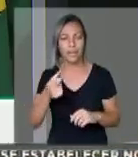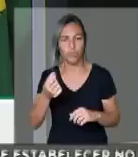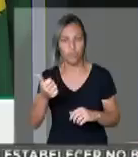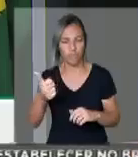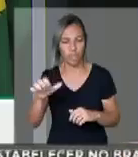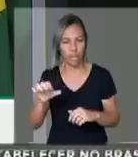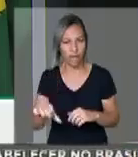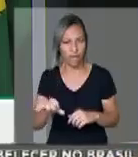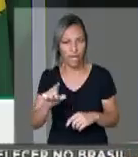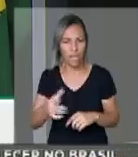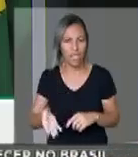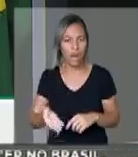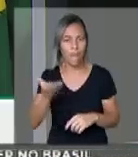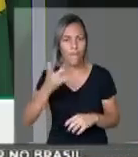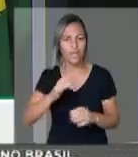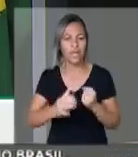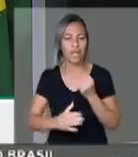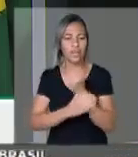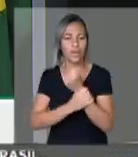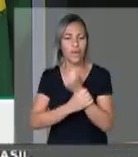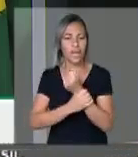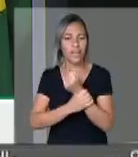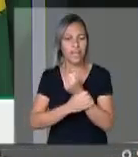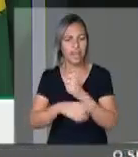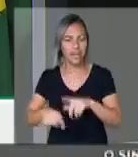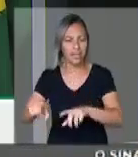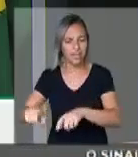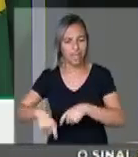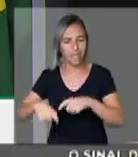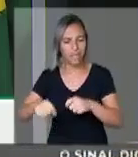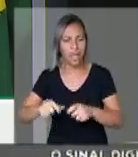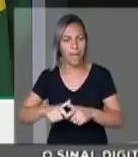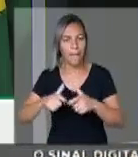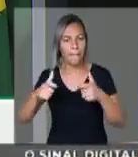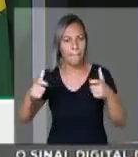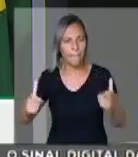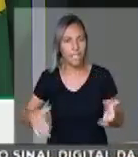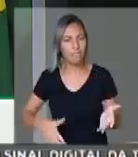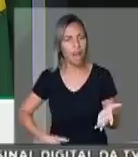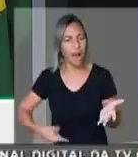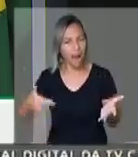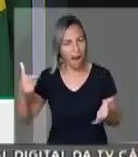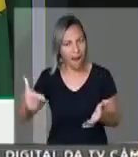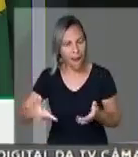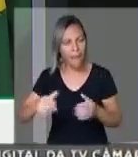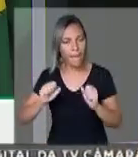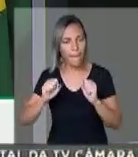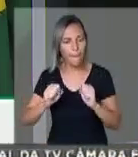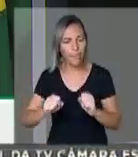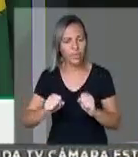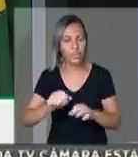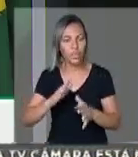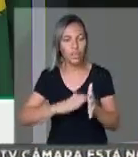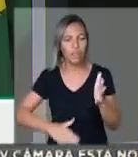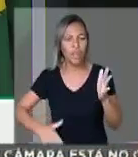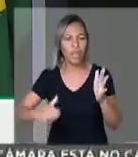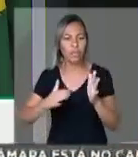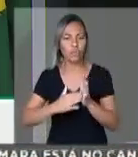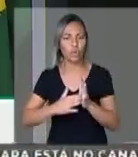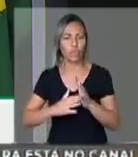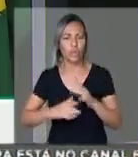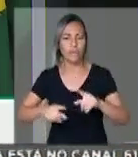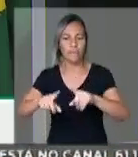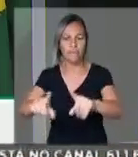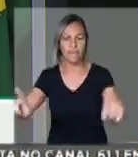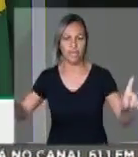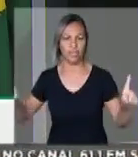3.715/2019, que aumenta a segurança no campo, que amplia a posse de arma do proprietário rural para todo o limite